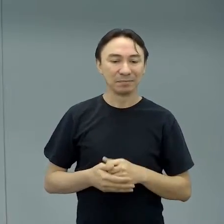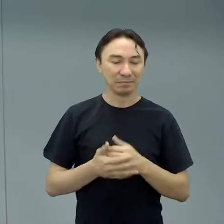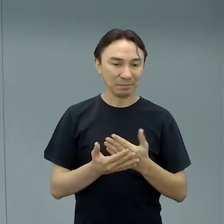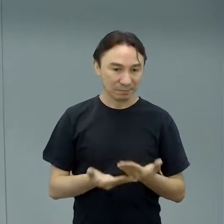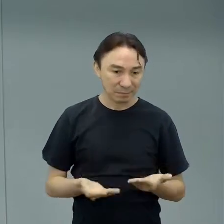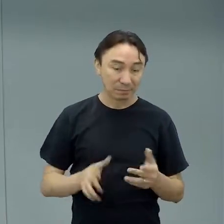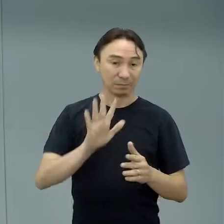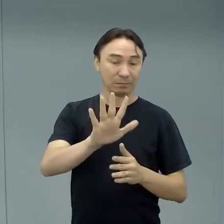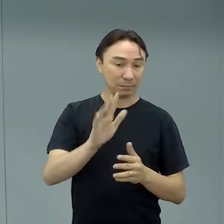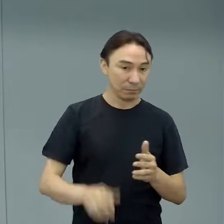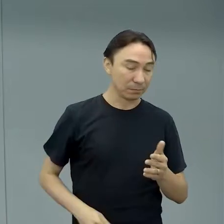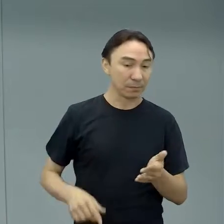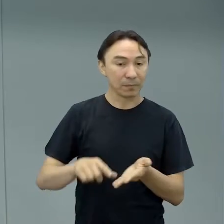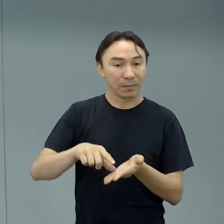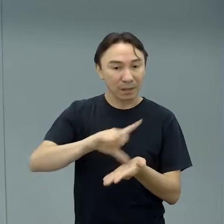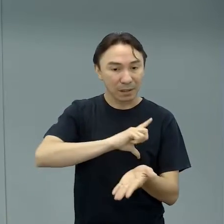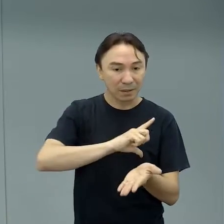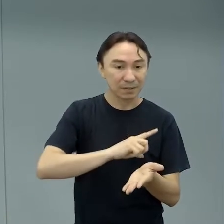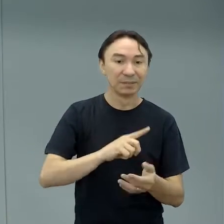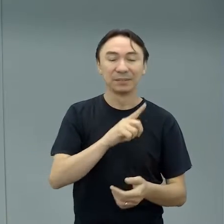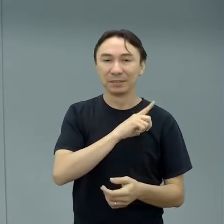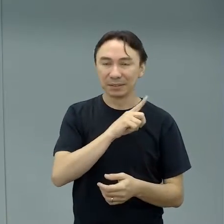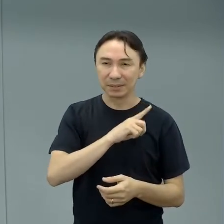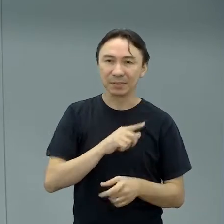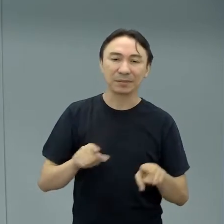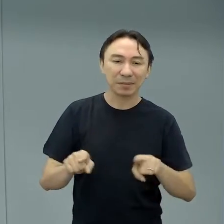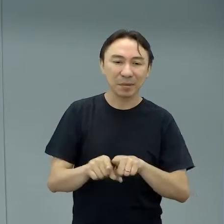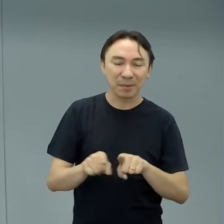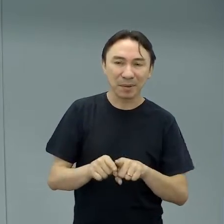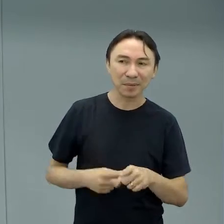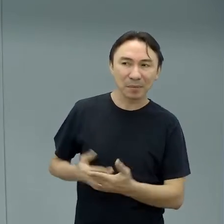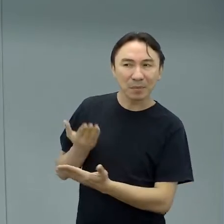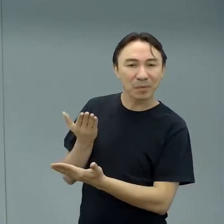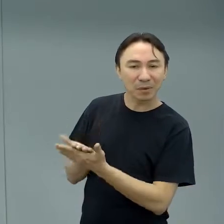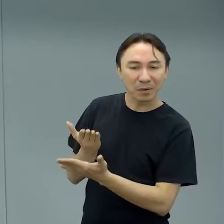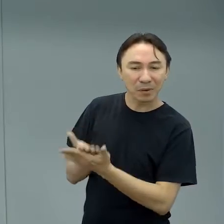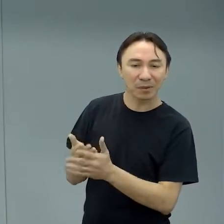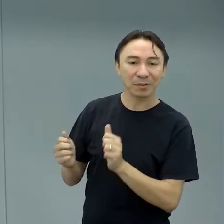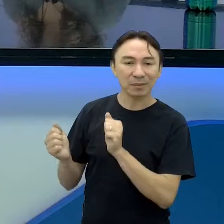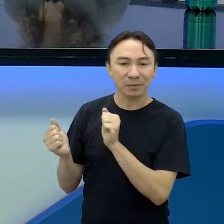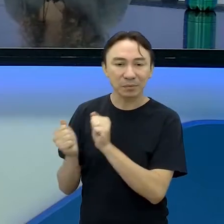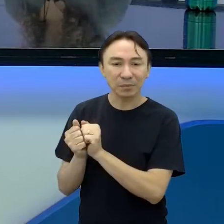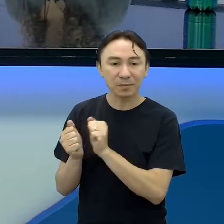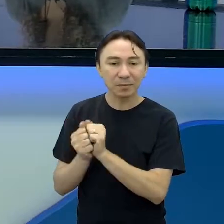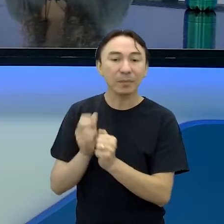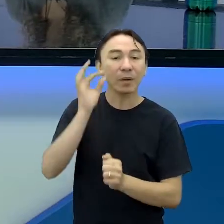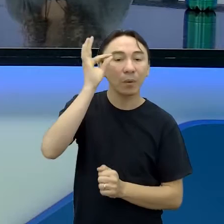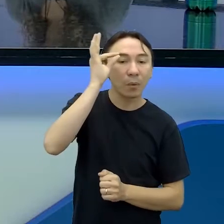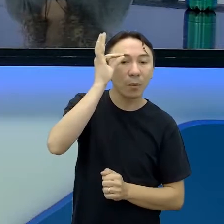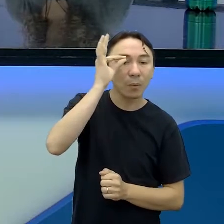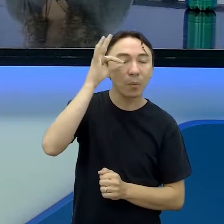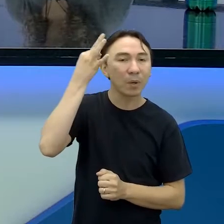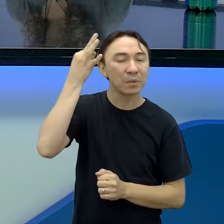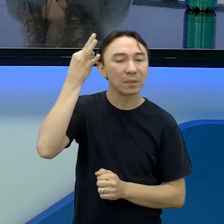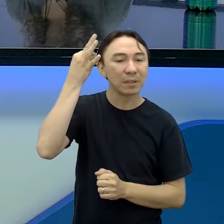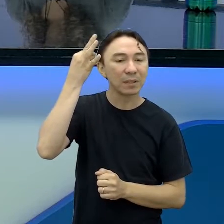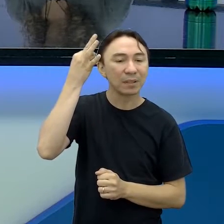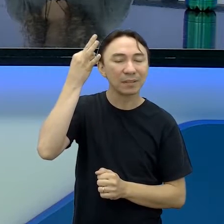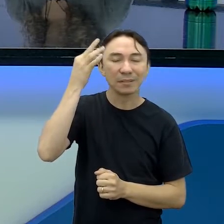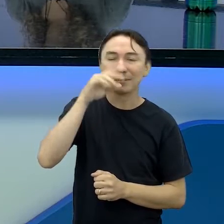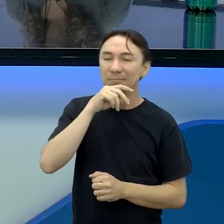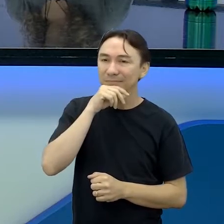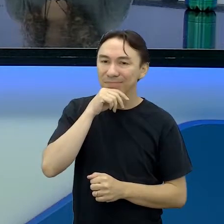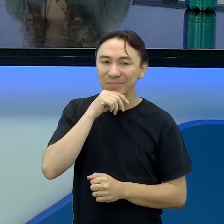Antes disso, vou falar para vocês uma coisa, numa aula que eu fiz com a Juliana, acho que foi para a Juliana que eu passei, ou foi para alguma, não sei para quem